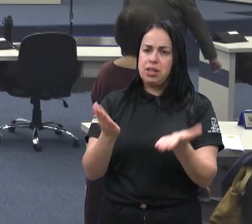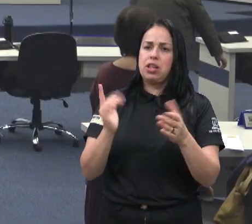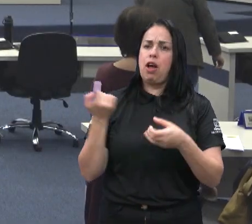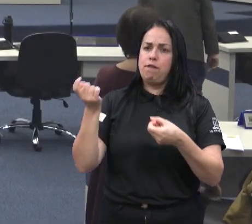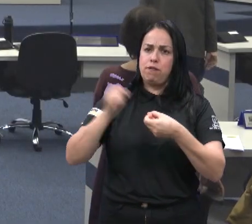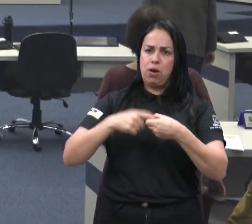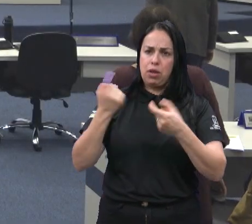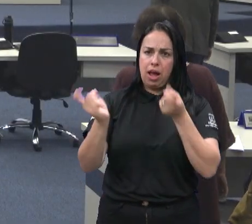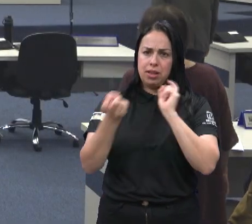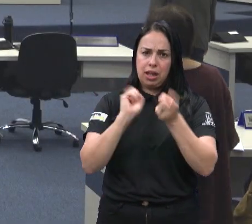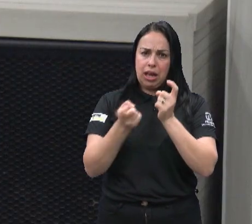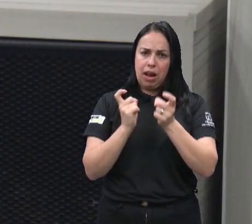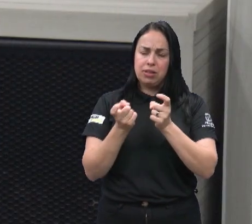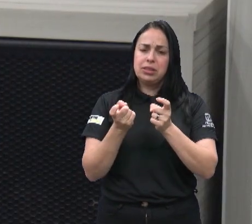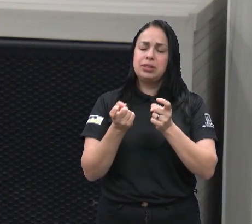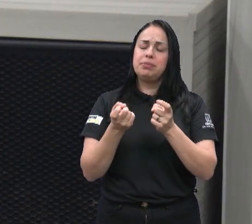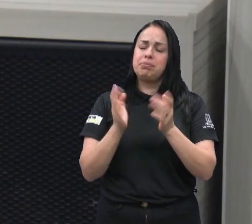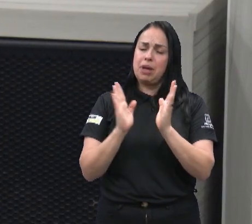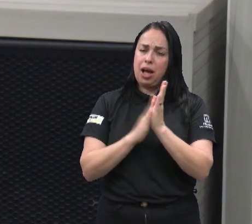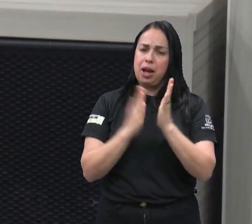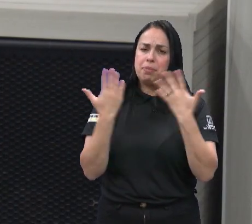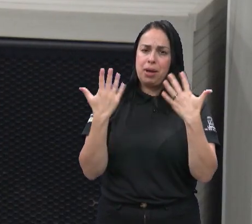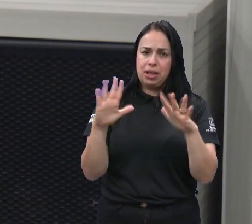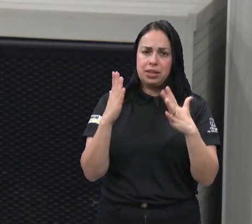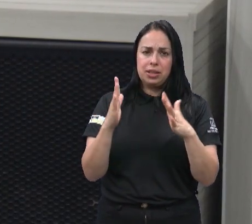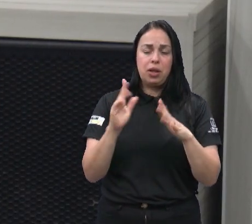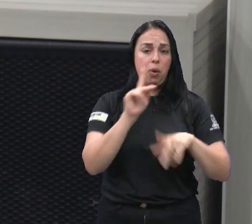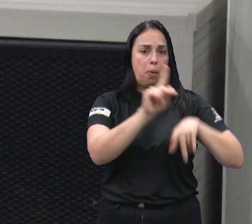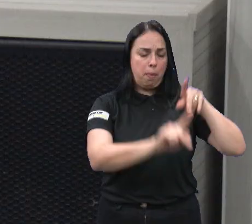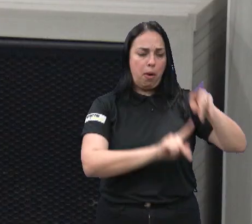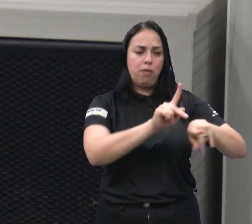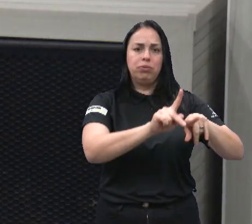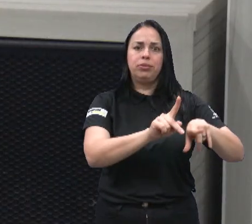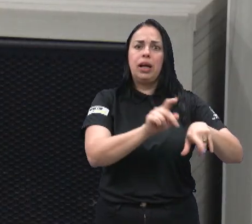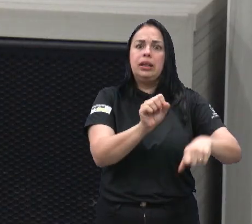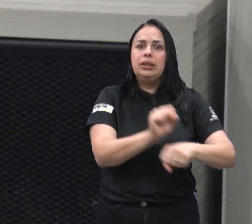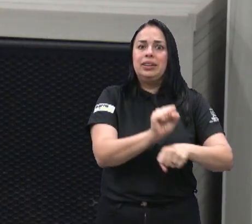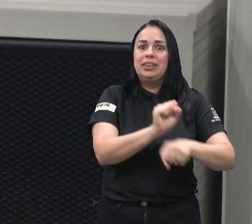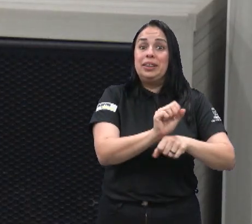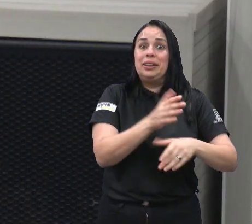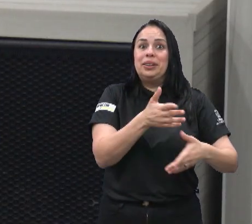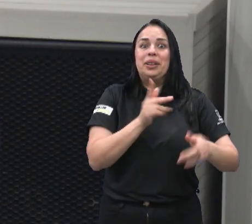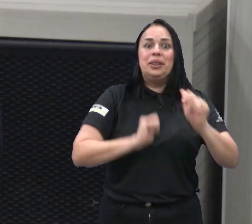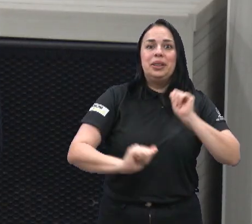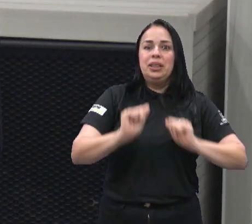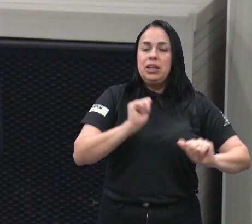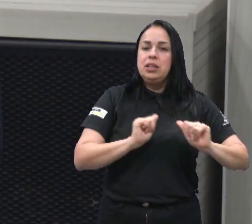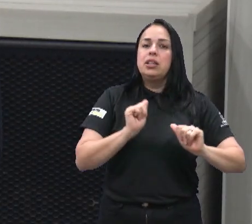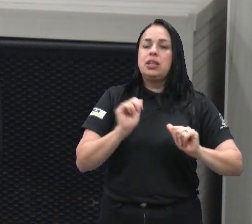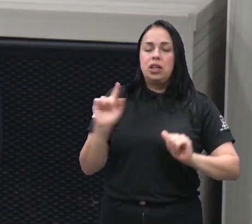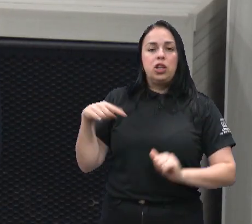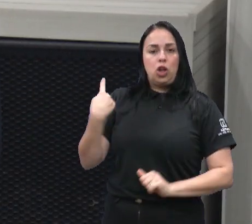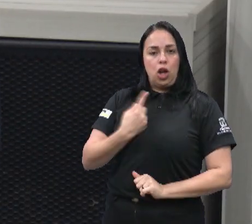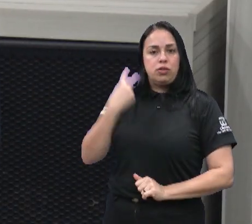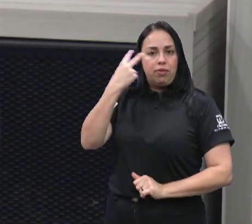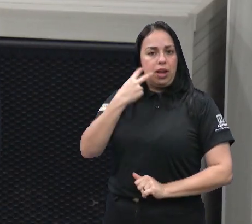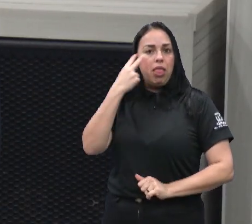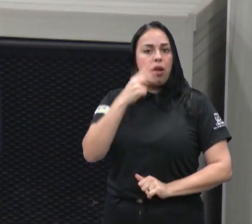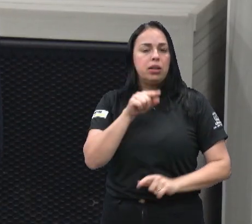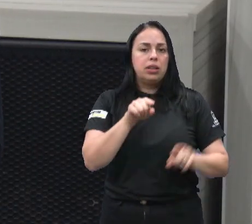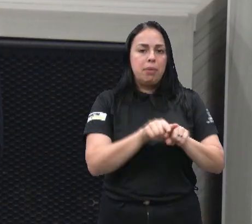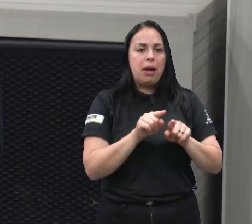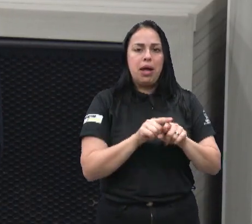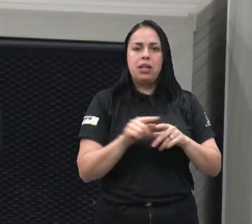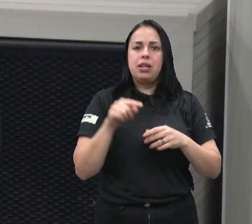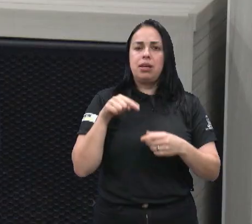aqui da casa. A população espera muito de nós, vereadores aqui, né? Uma cidade que se torna a